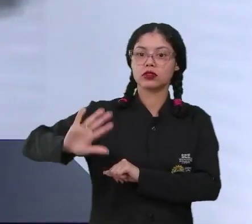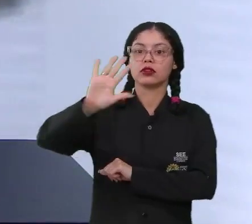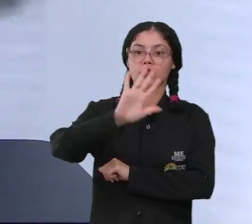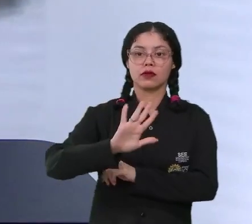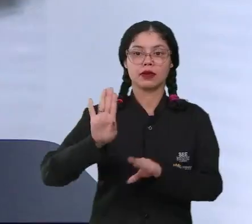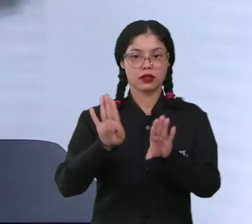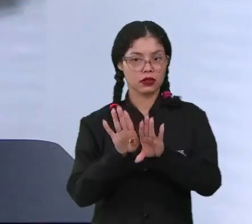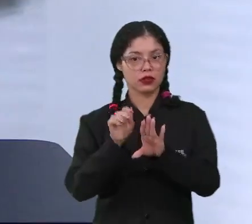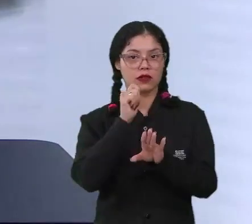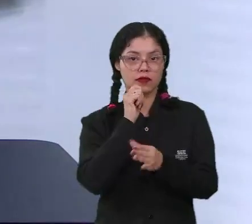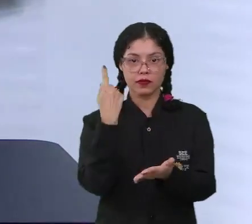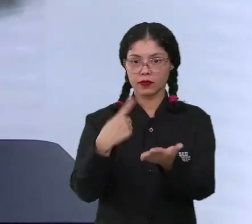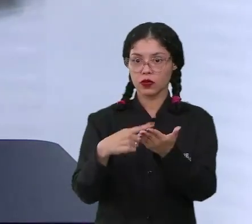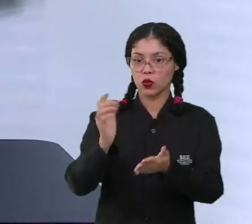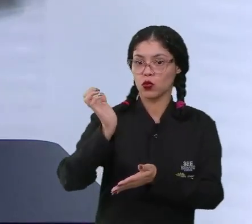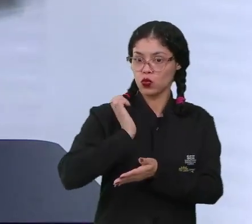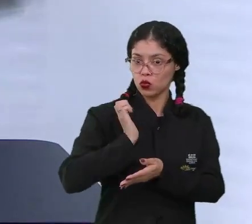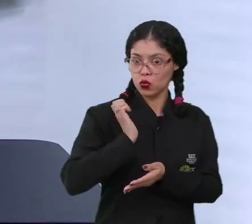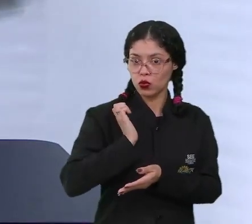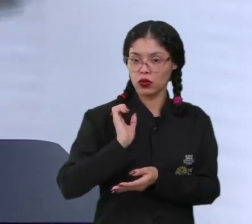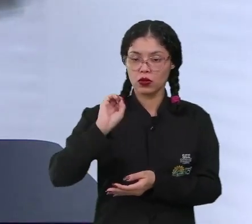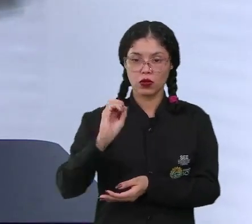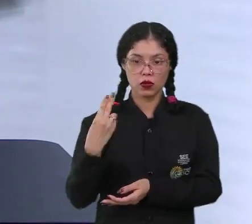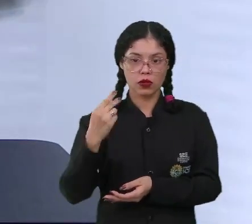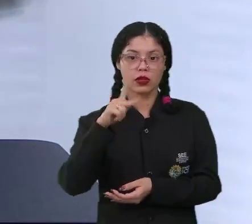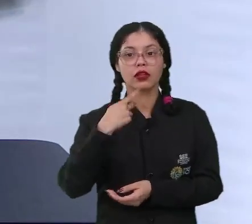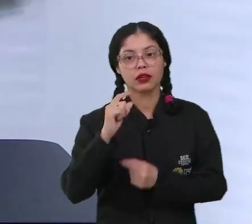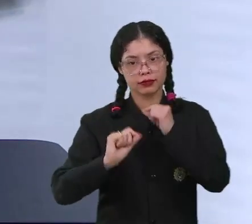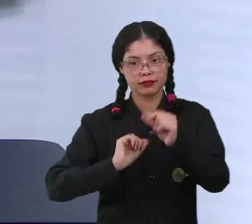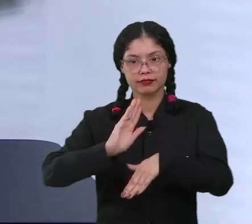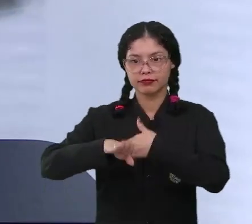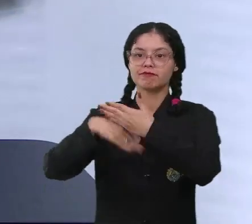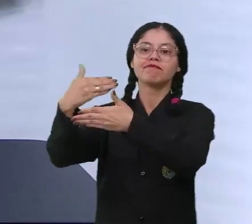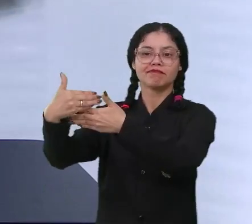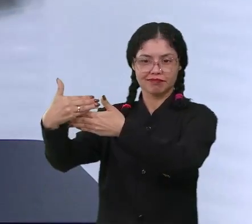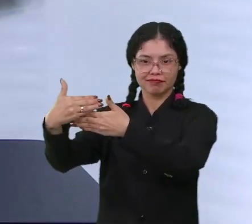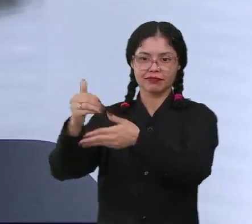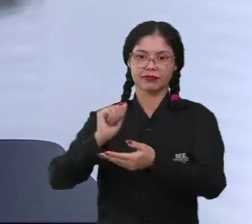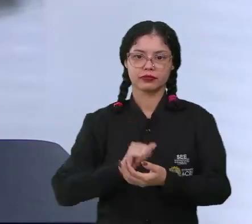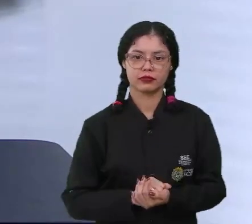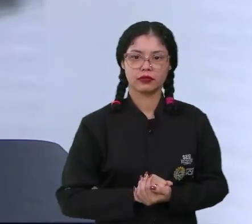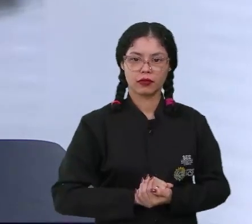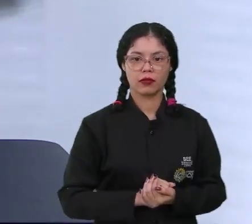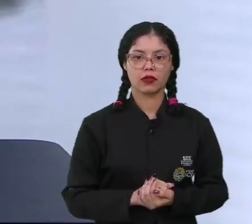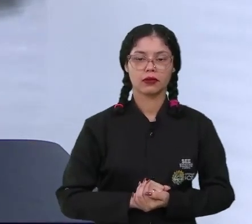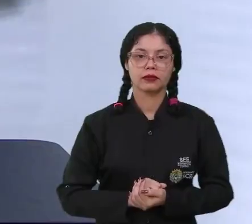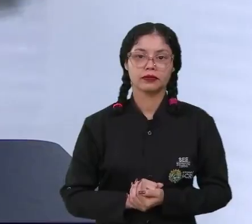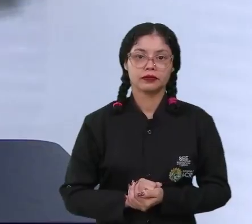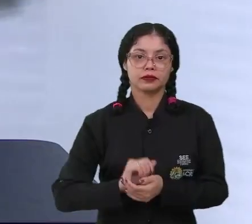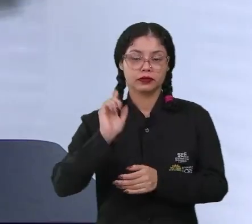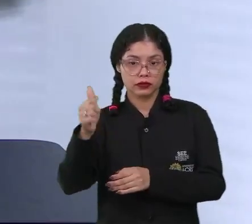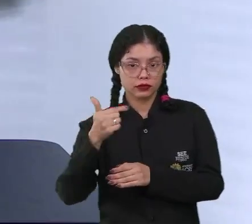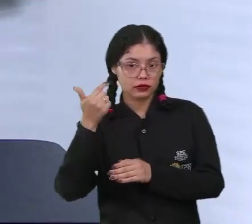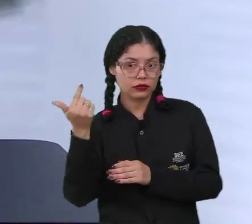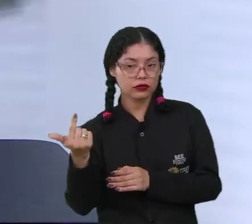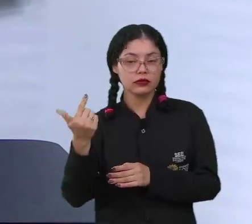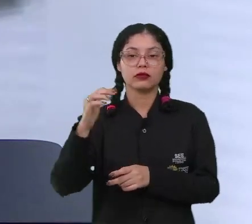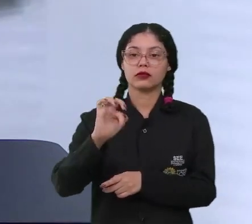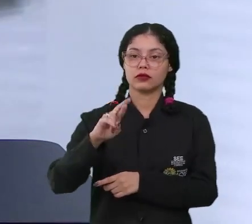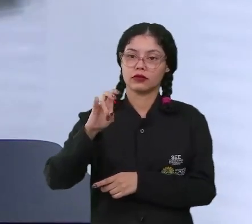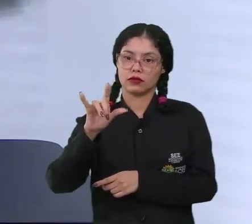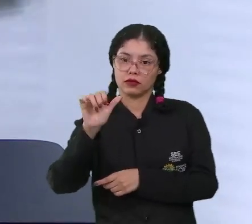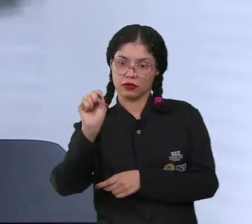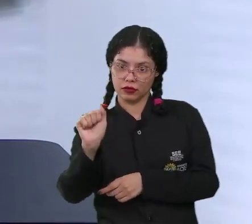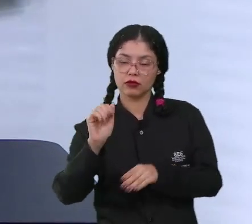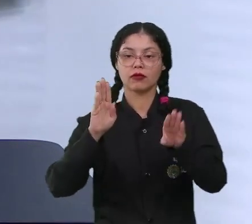é um país considerado rico, ou aquilo que nós vamos chamar de país desenvolvido. As demais filiais,